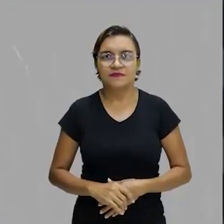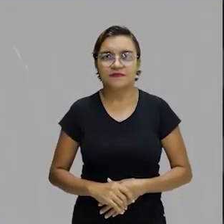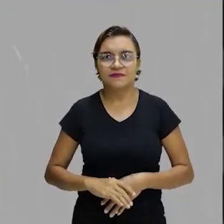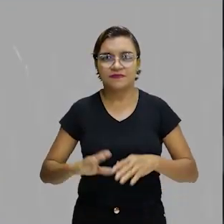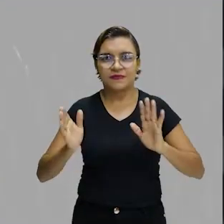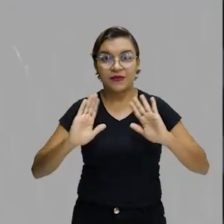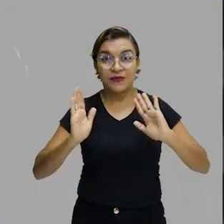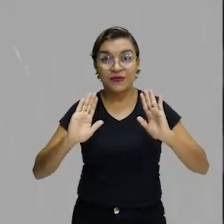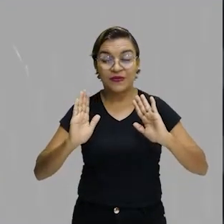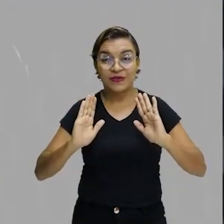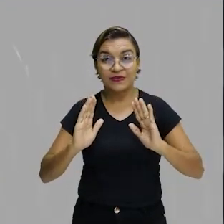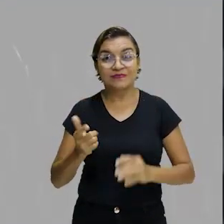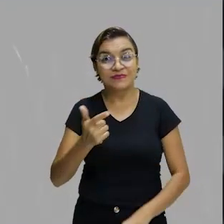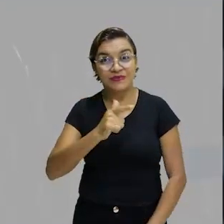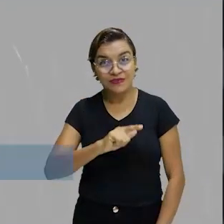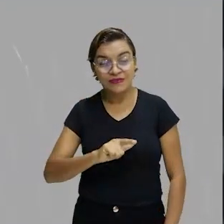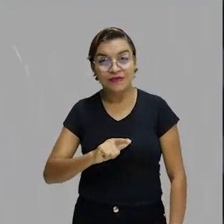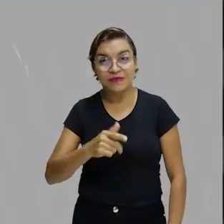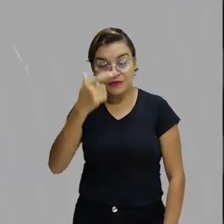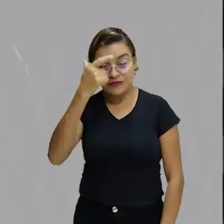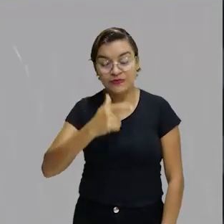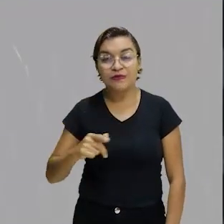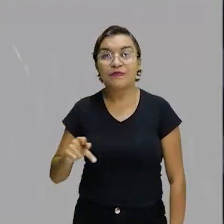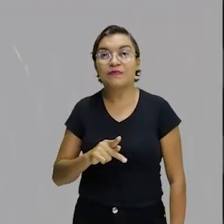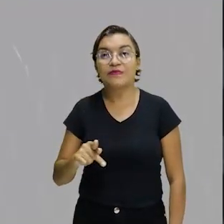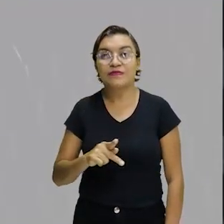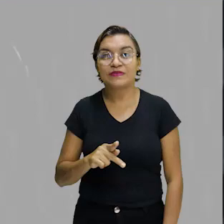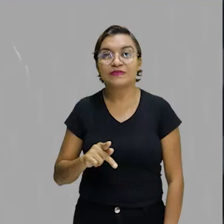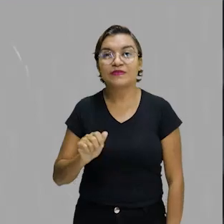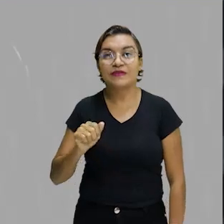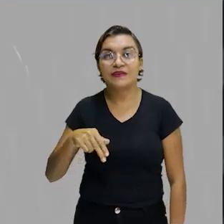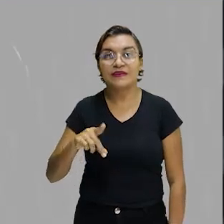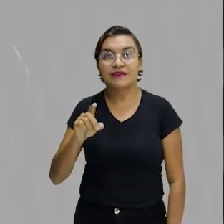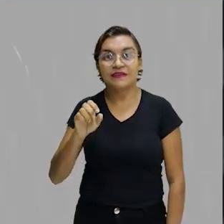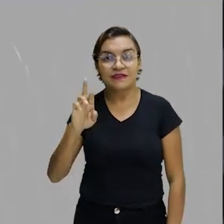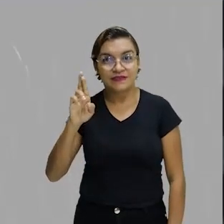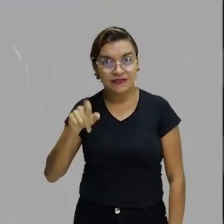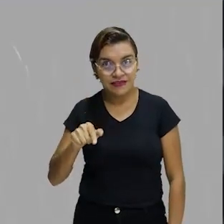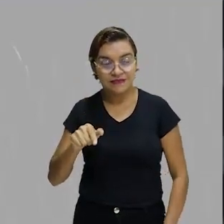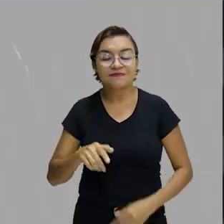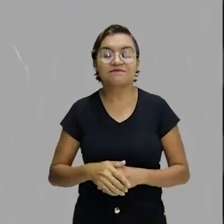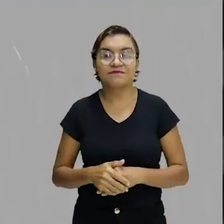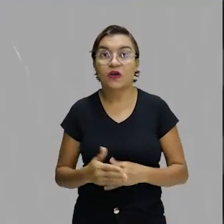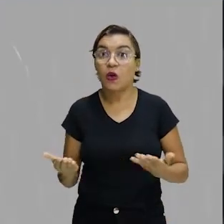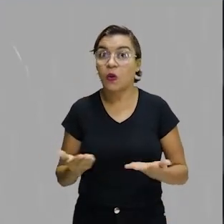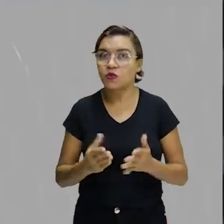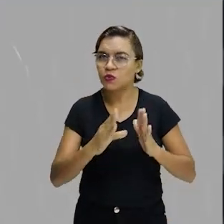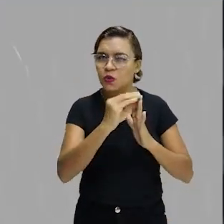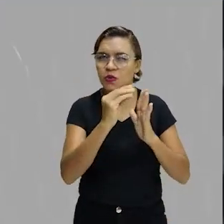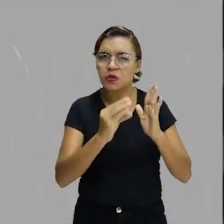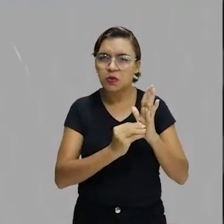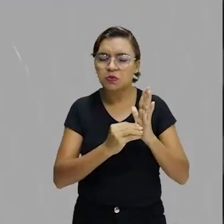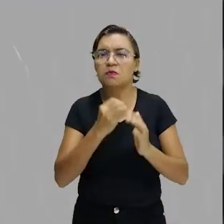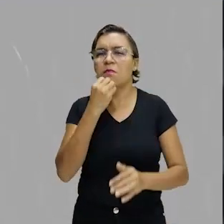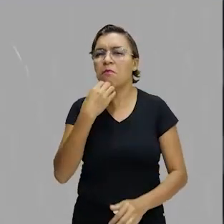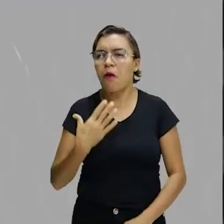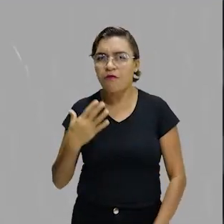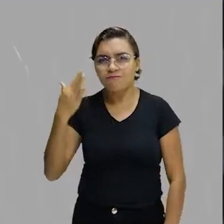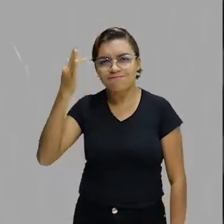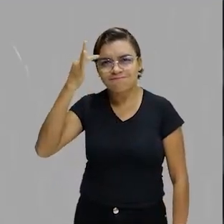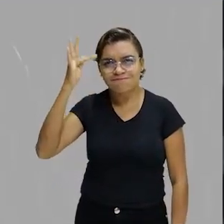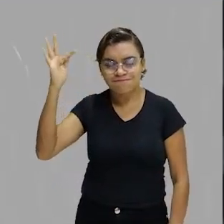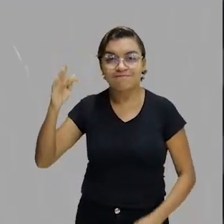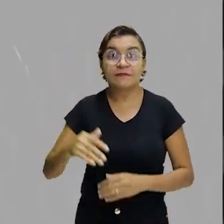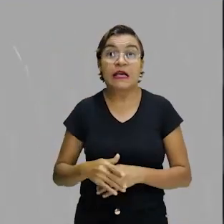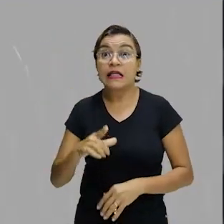Fala, meus queridos alunos, mais uma vez aqui, professor André Luiz com vocês, trazendo um conteúdo bacana para a gente estudar de filosofia. Hoje nós temos aqui